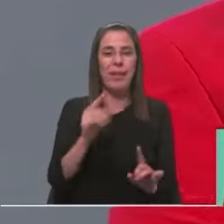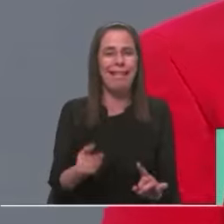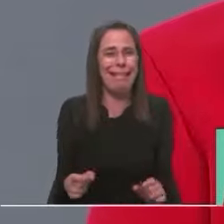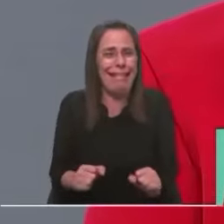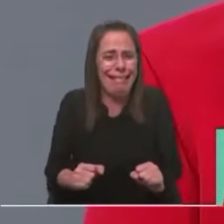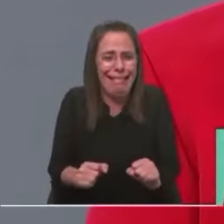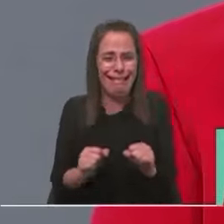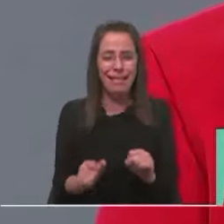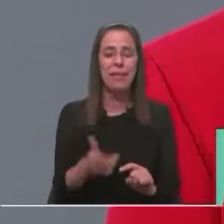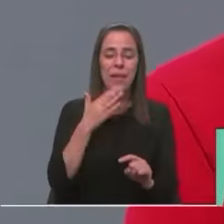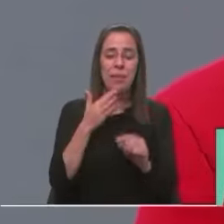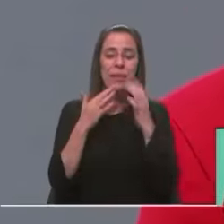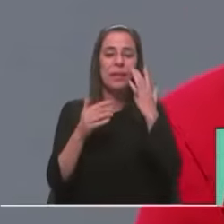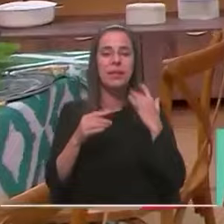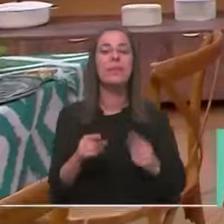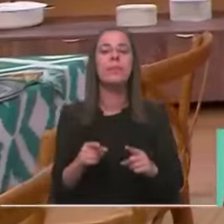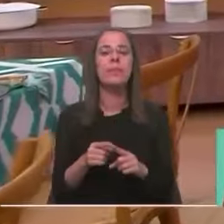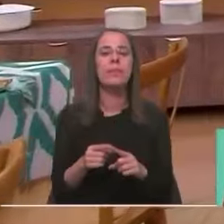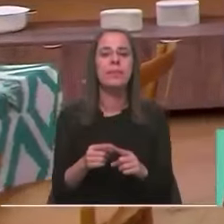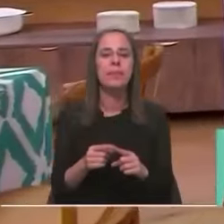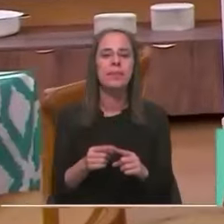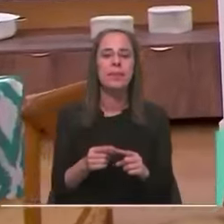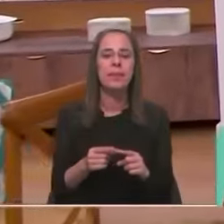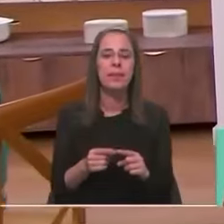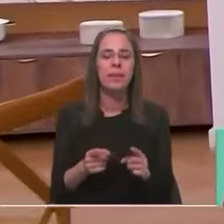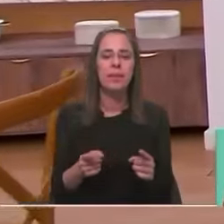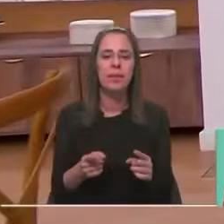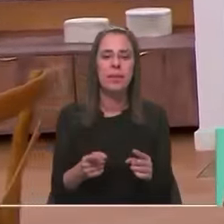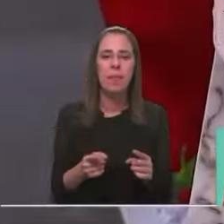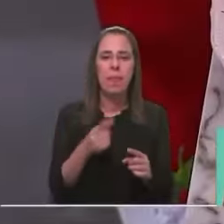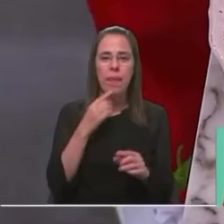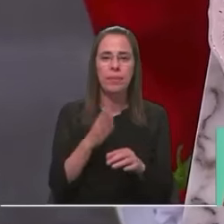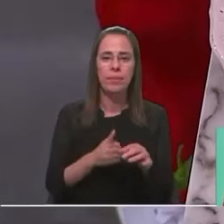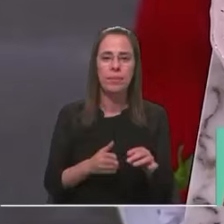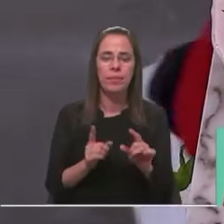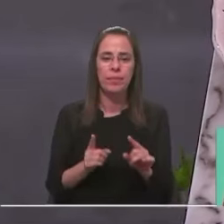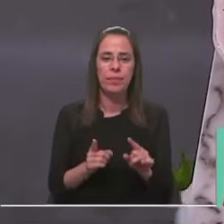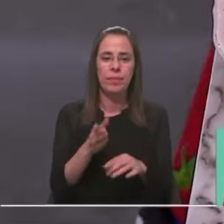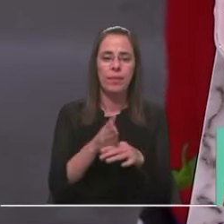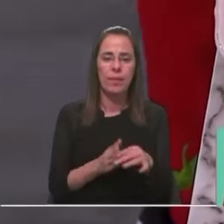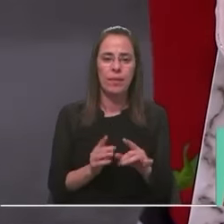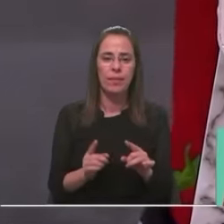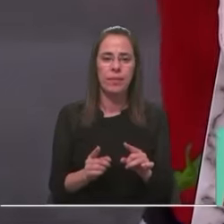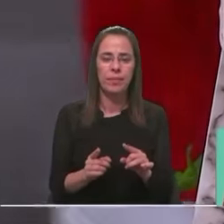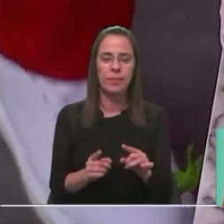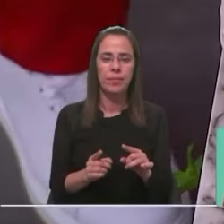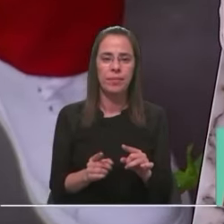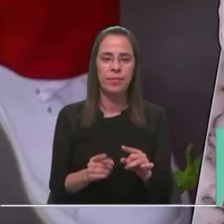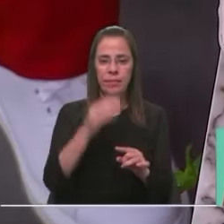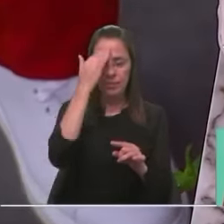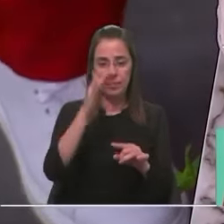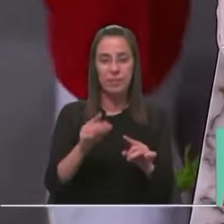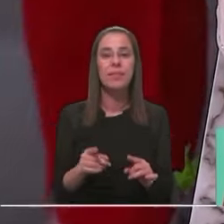é piripiri? Sim. Isto é... Então, mas não é comer, temos que partir ao meio, não é? Melhor partir ao meio. Tu é toma que sabes aqui. Como é que